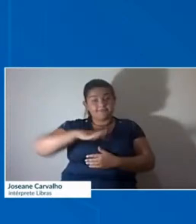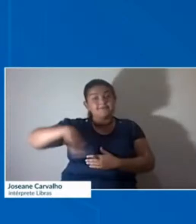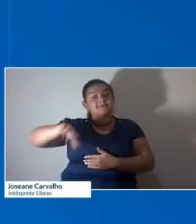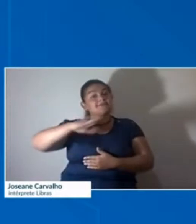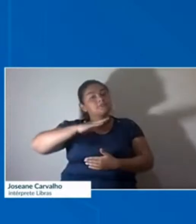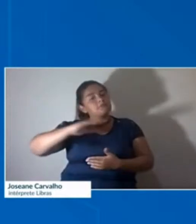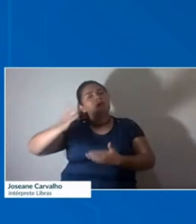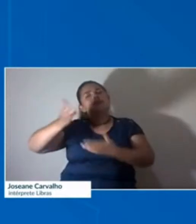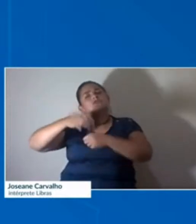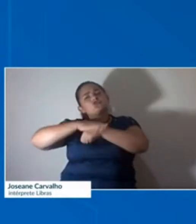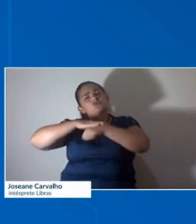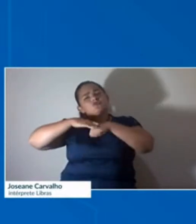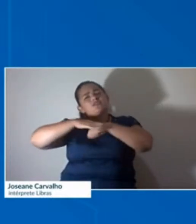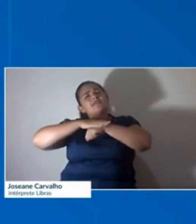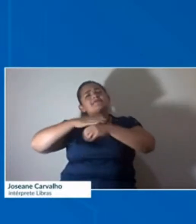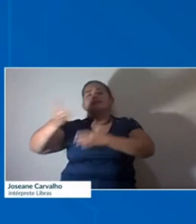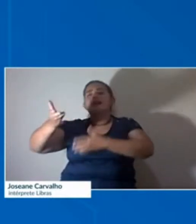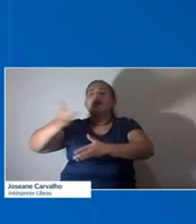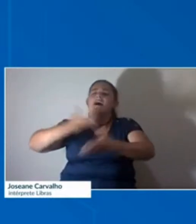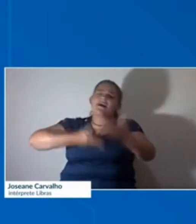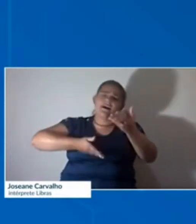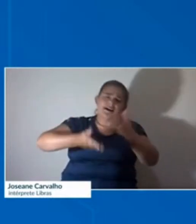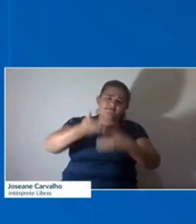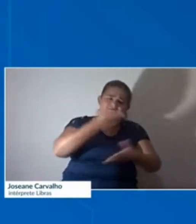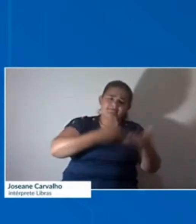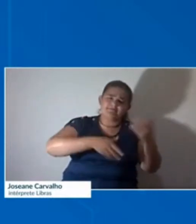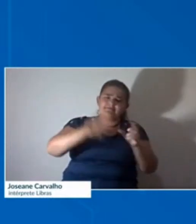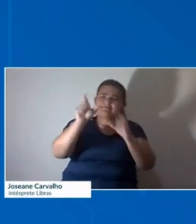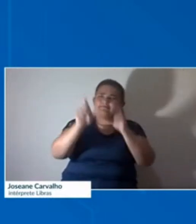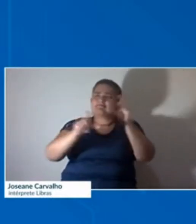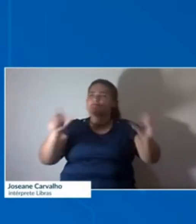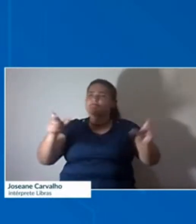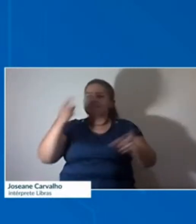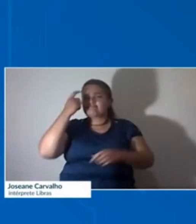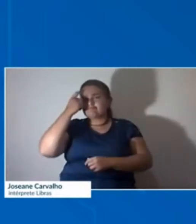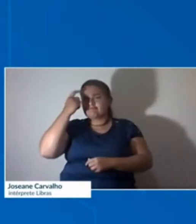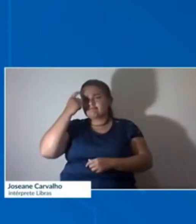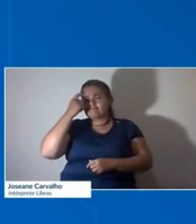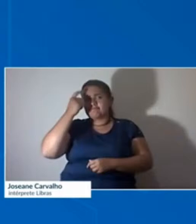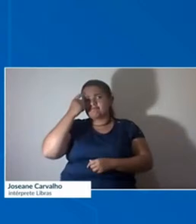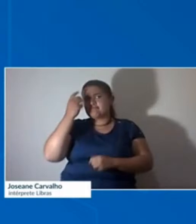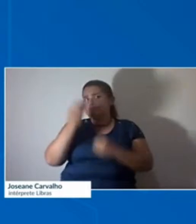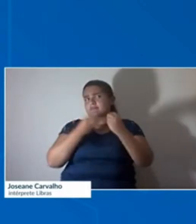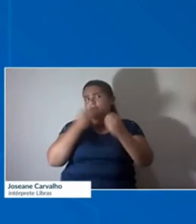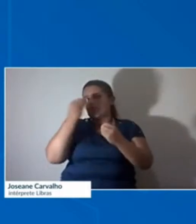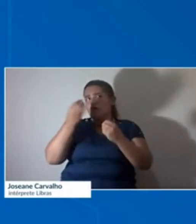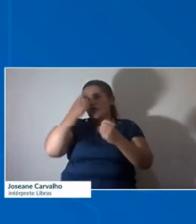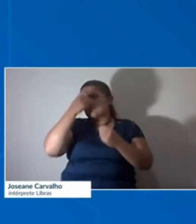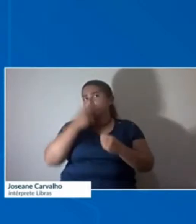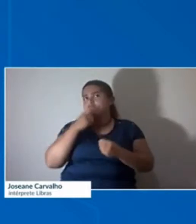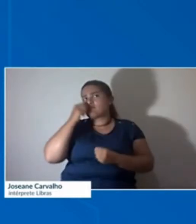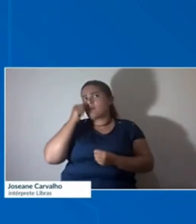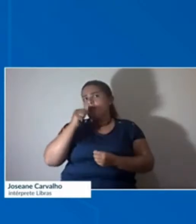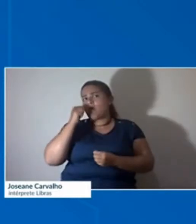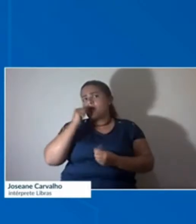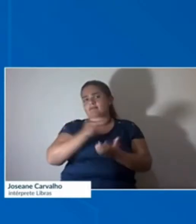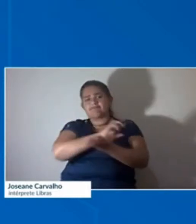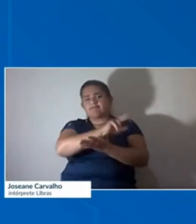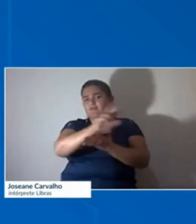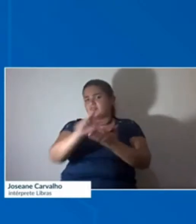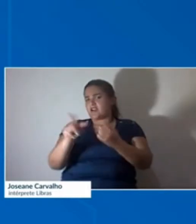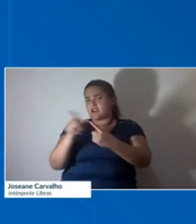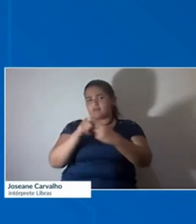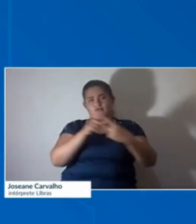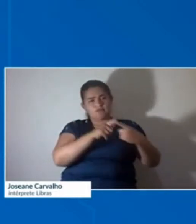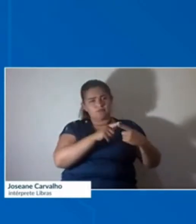de socializar com pessoas que pensam nas formas de ser mulher de maneiras diversas. Se você